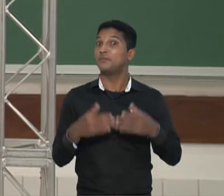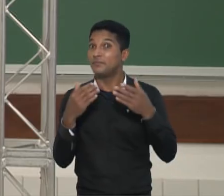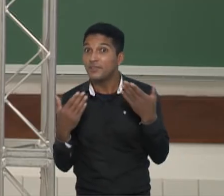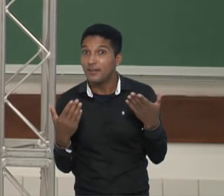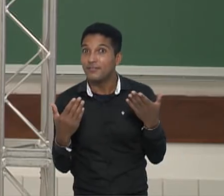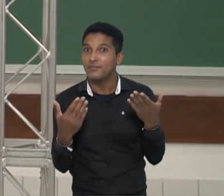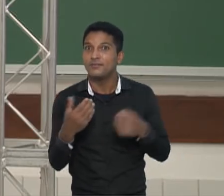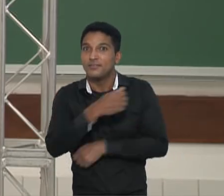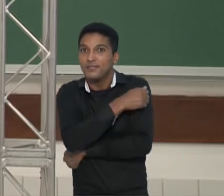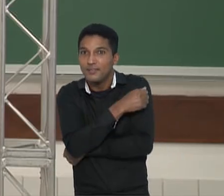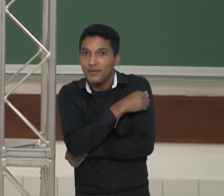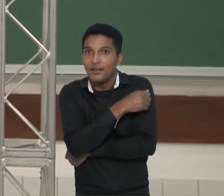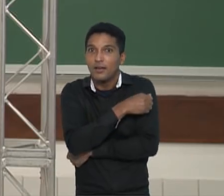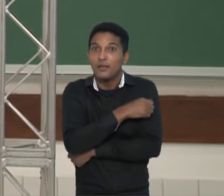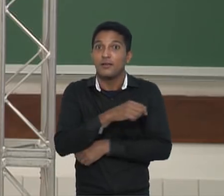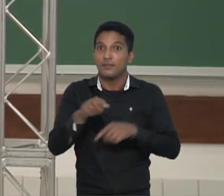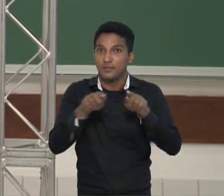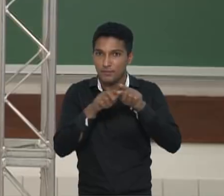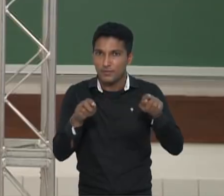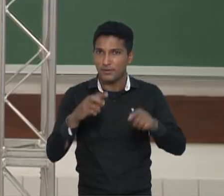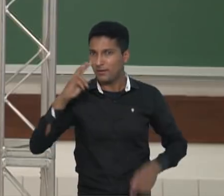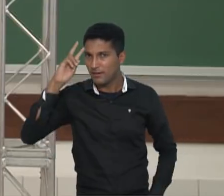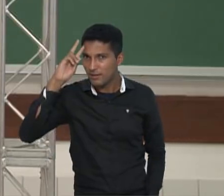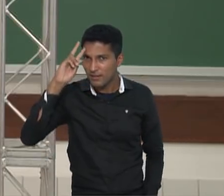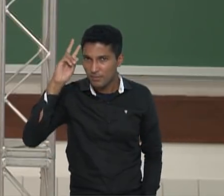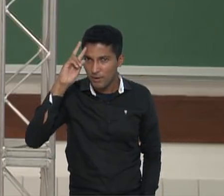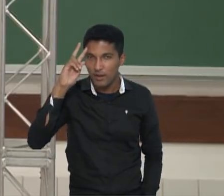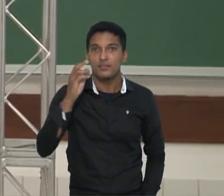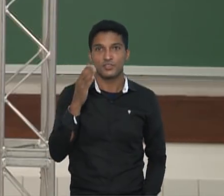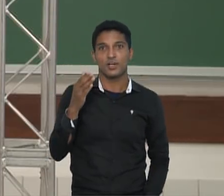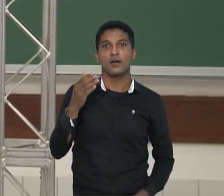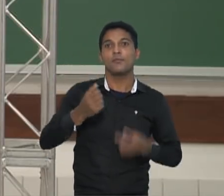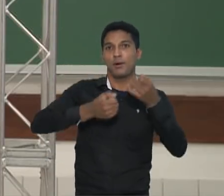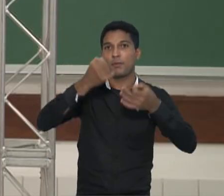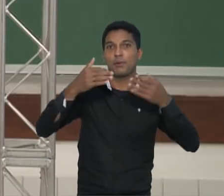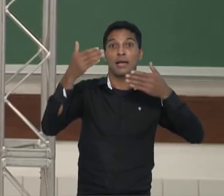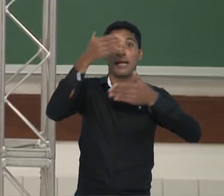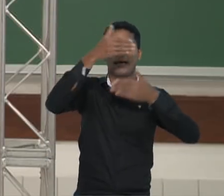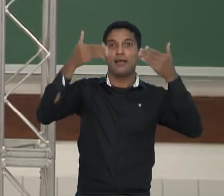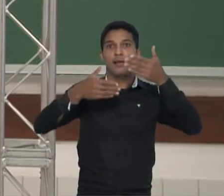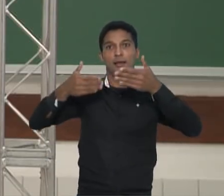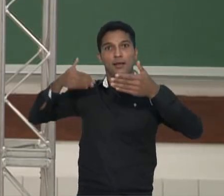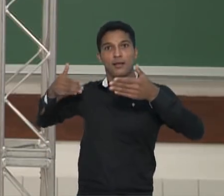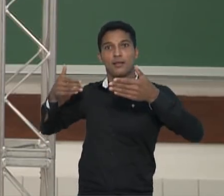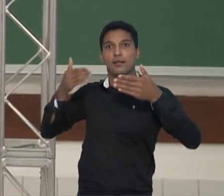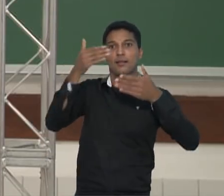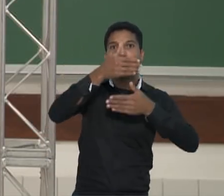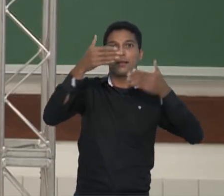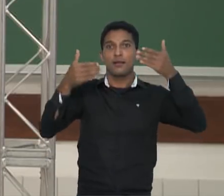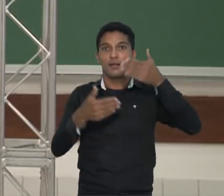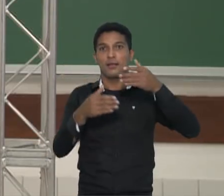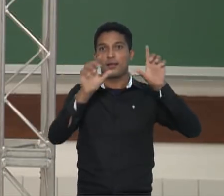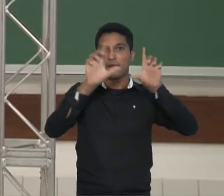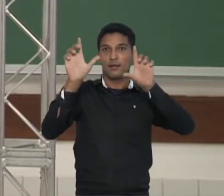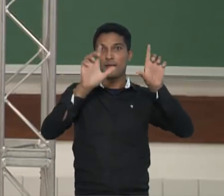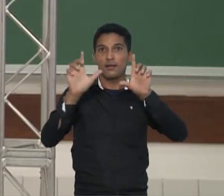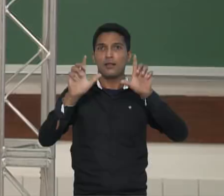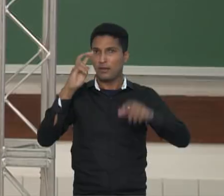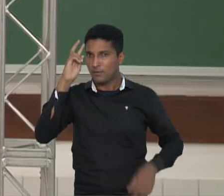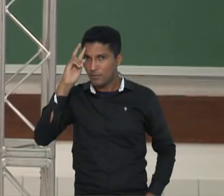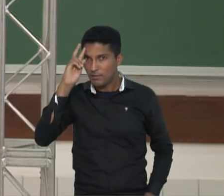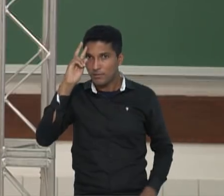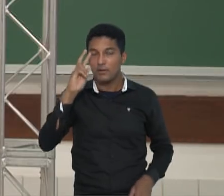Então, pessoal, vocês lembraram do que a gente falou nos slides anteriores? Então, o